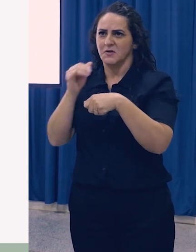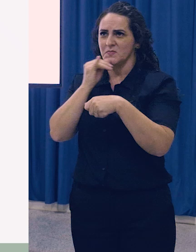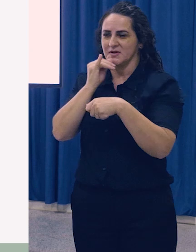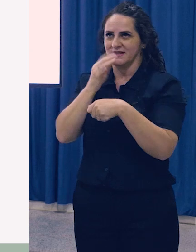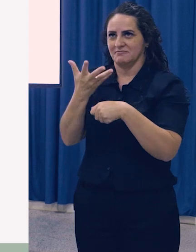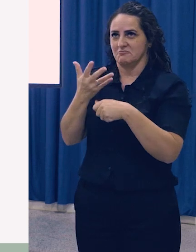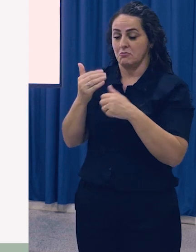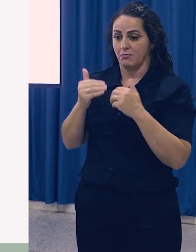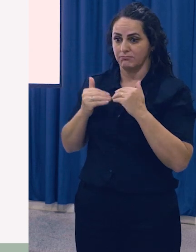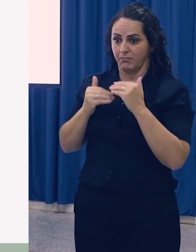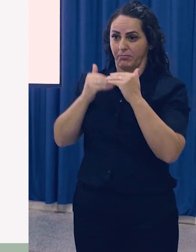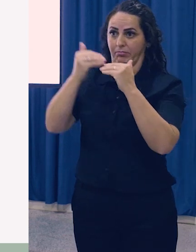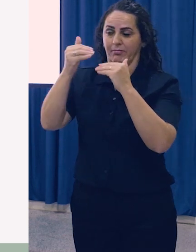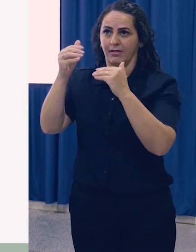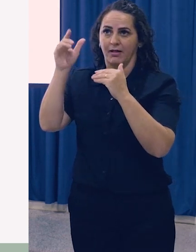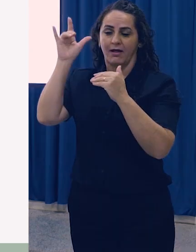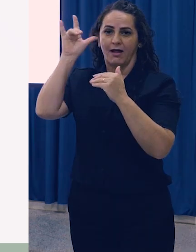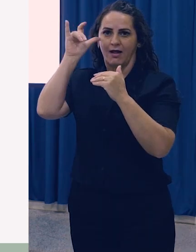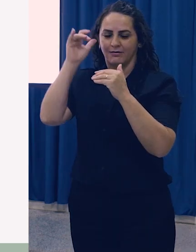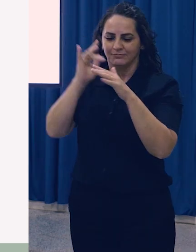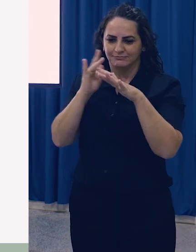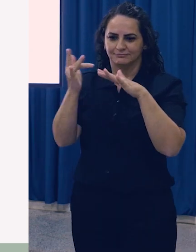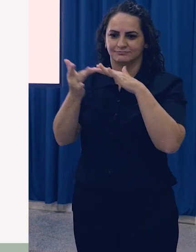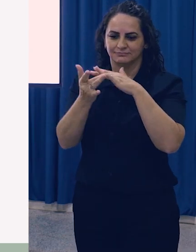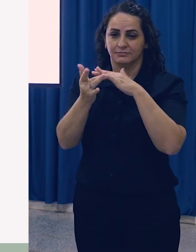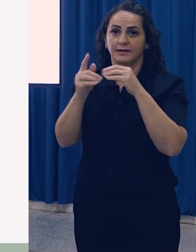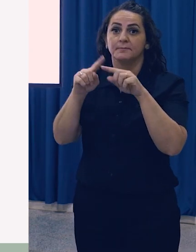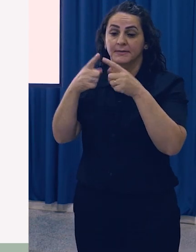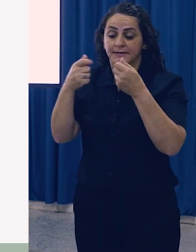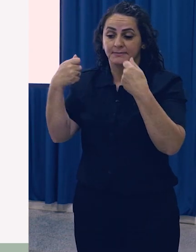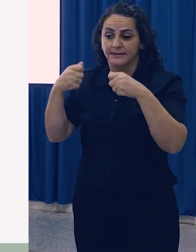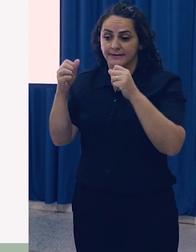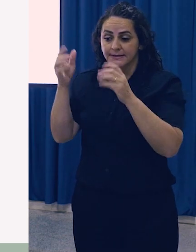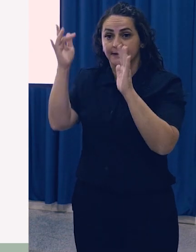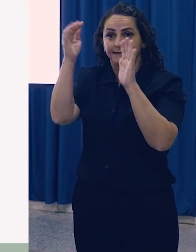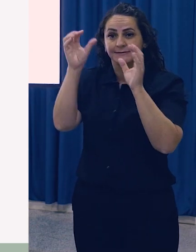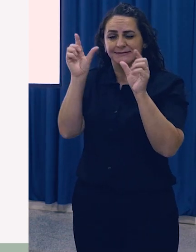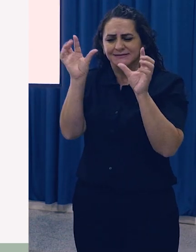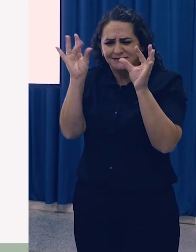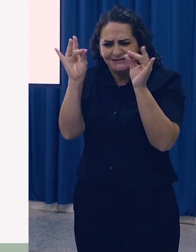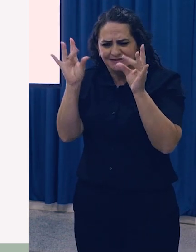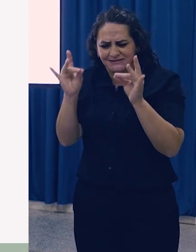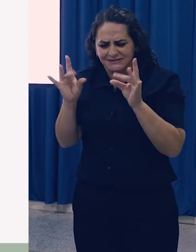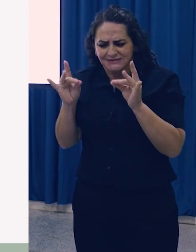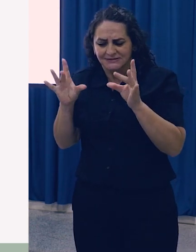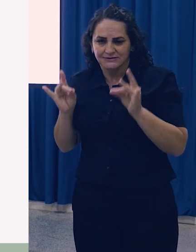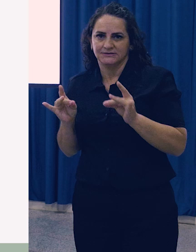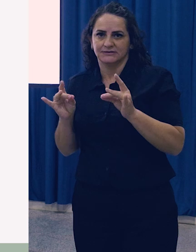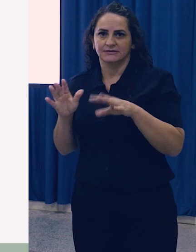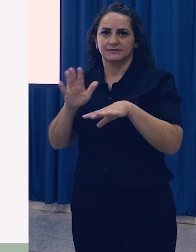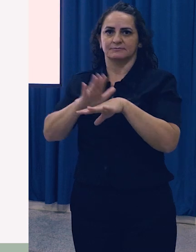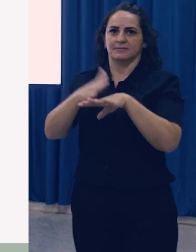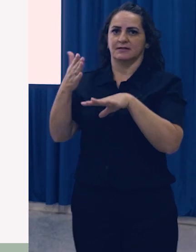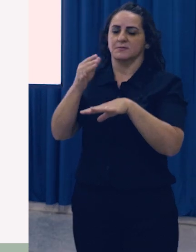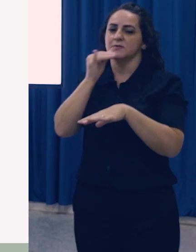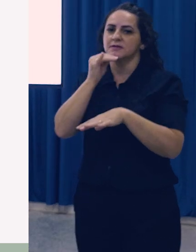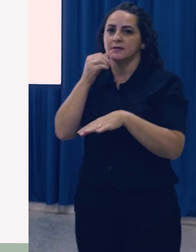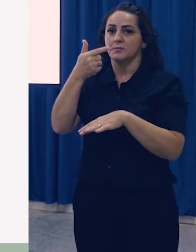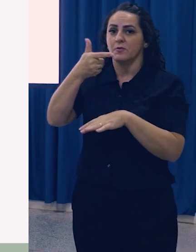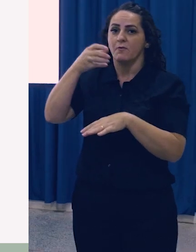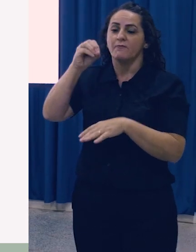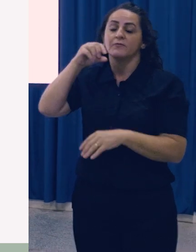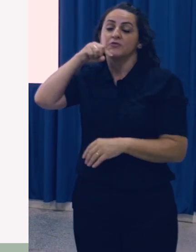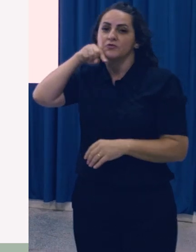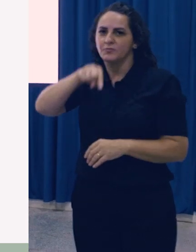redes sociais com o meu filme, a gente precisa especificar. Coloquei aqui, precisamos atingir 20 mil seguidores no Instagram.